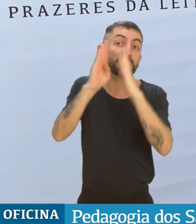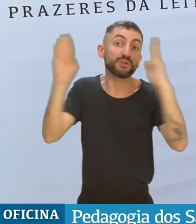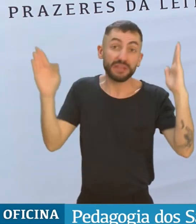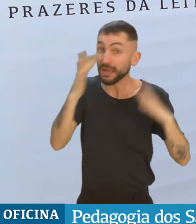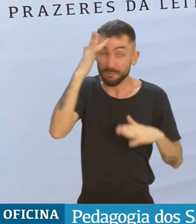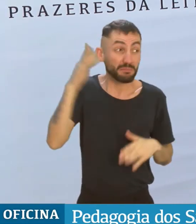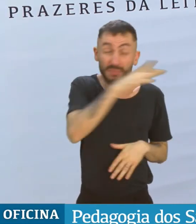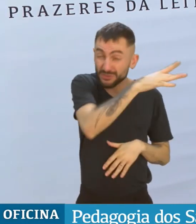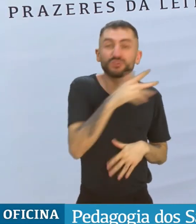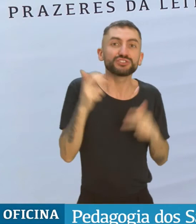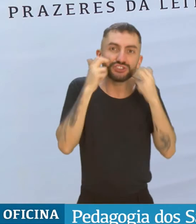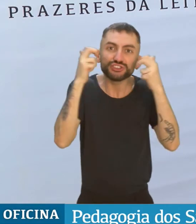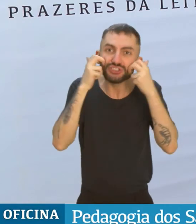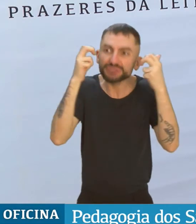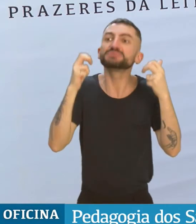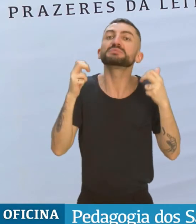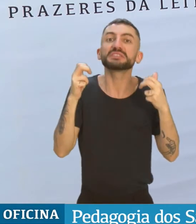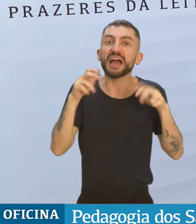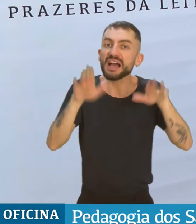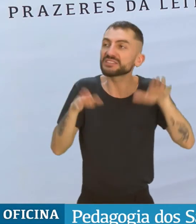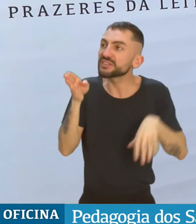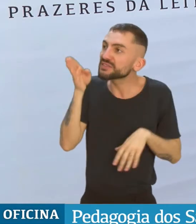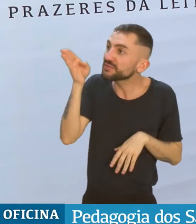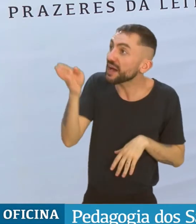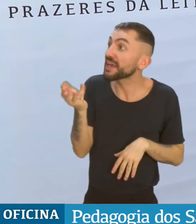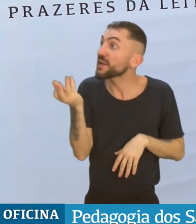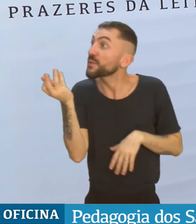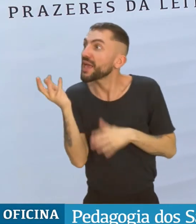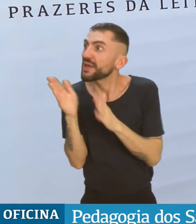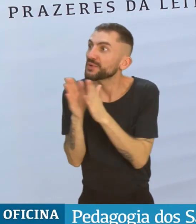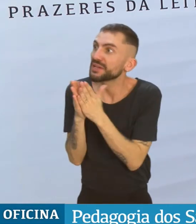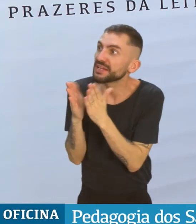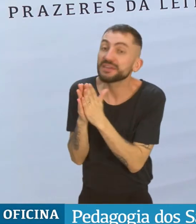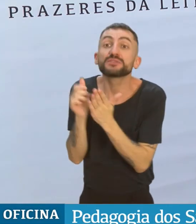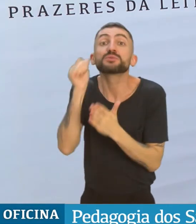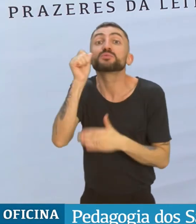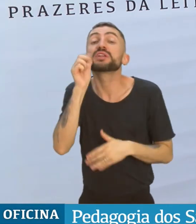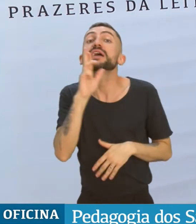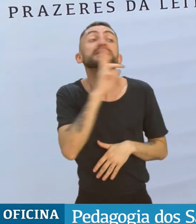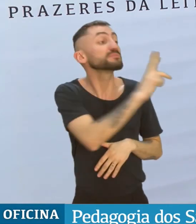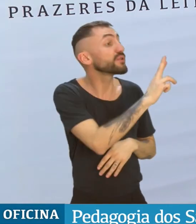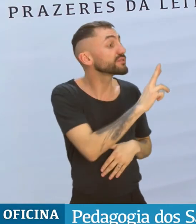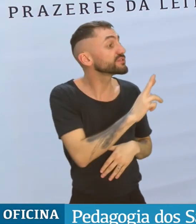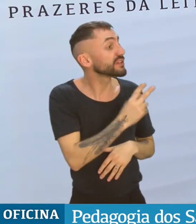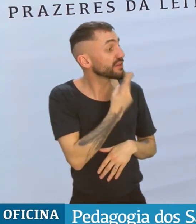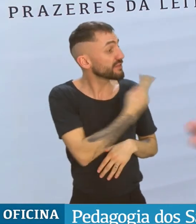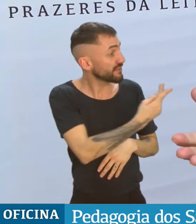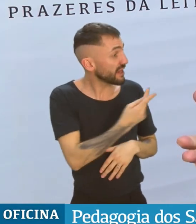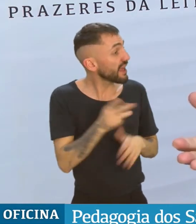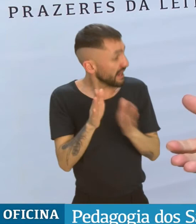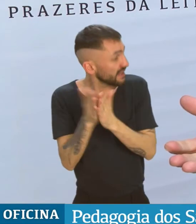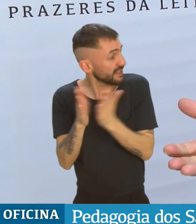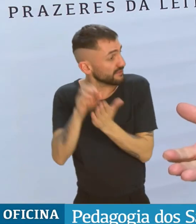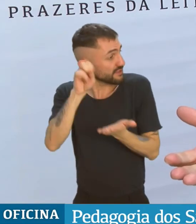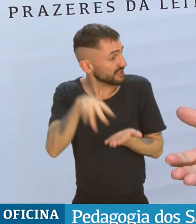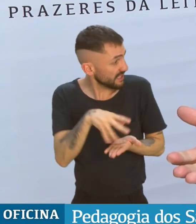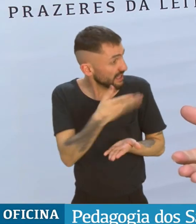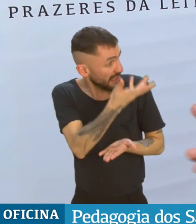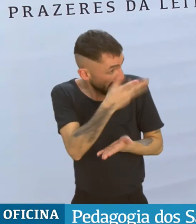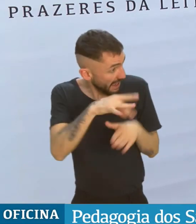e elas vão falando que elas gostariam de ver um livro e ela só falta responder que ali é lugar de livro, porque se ela queria carne, ela devia ir no